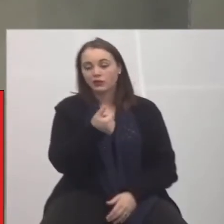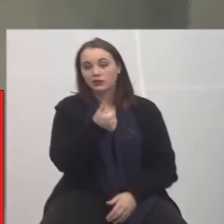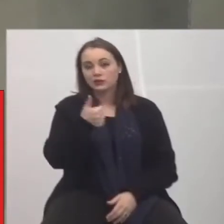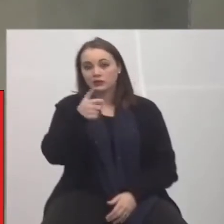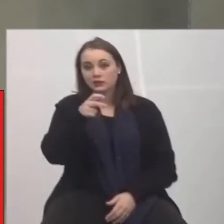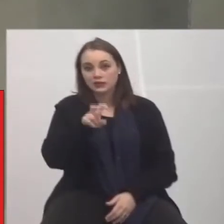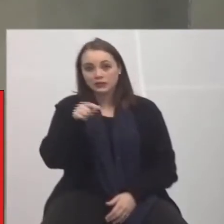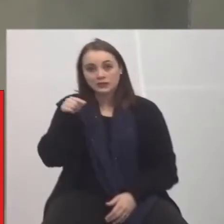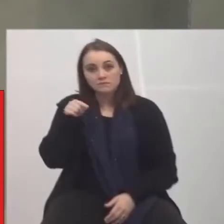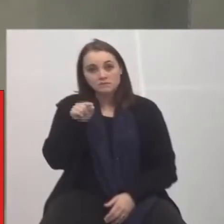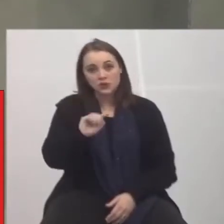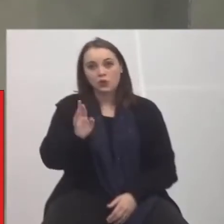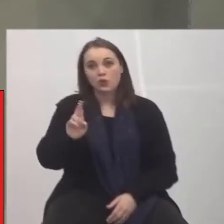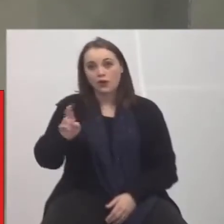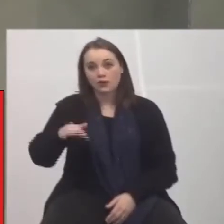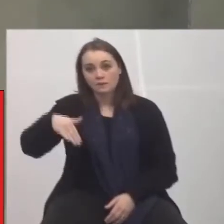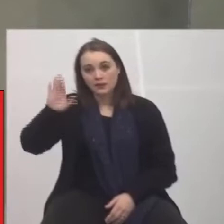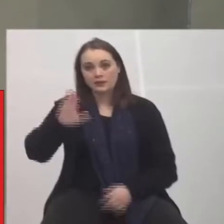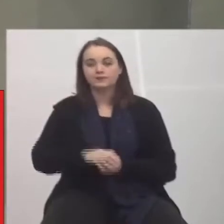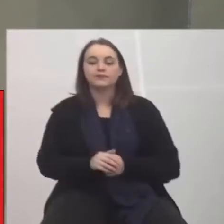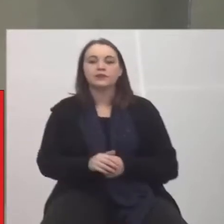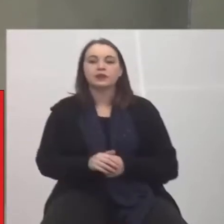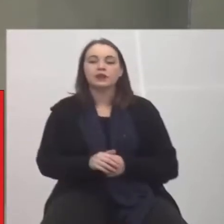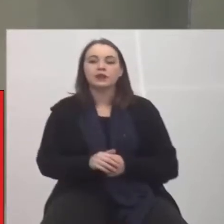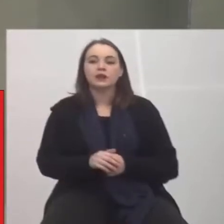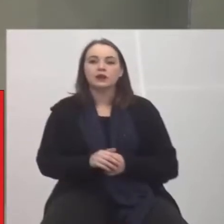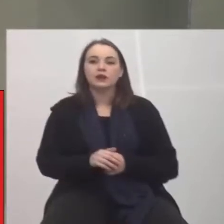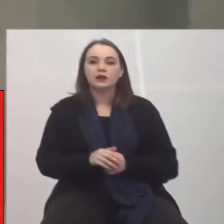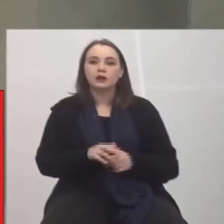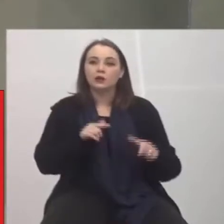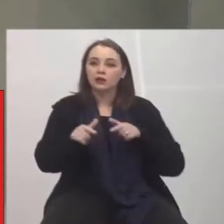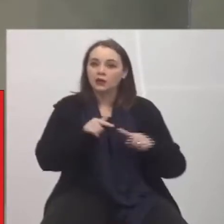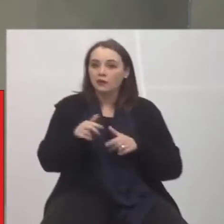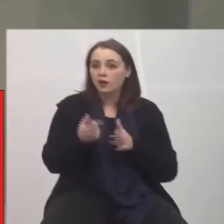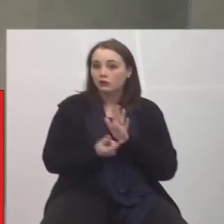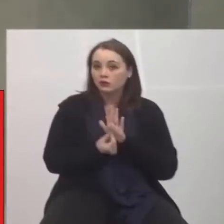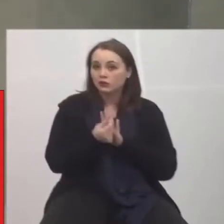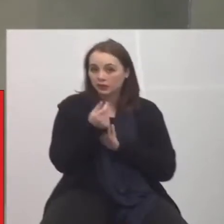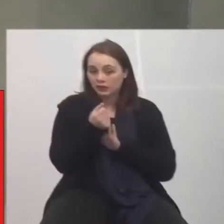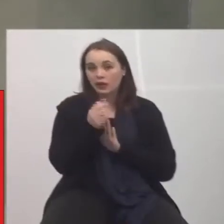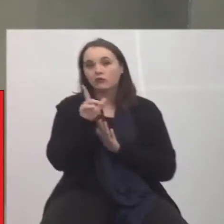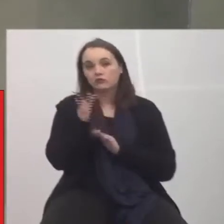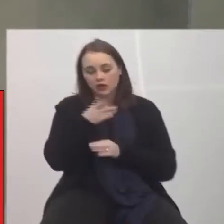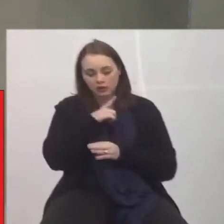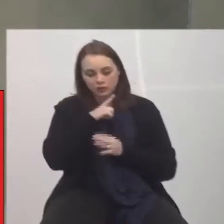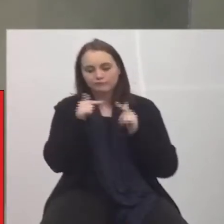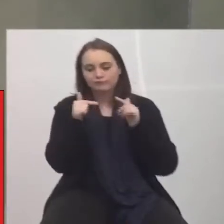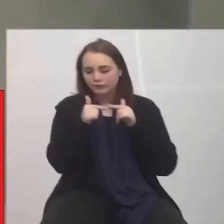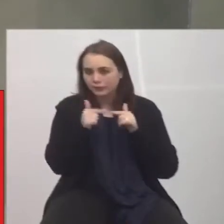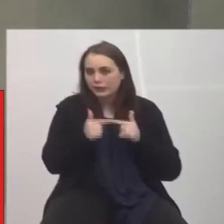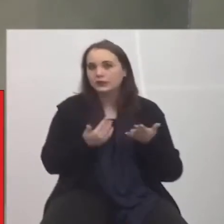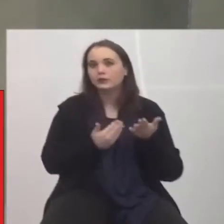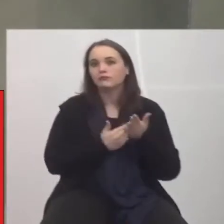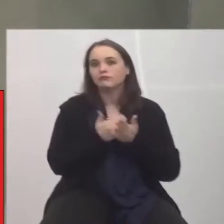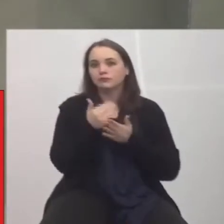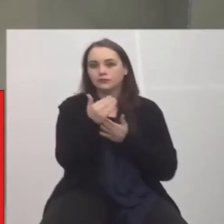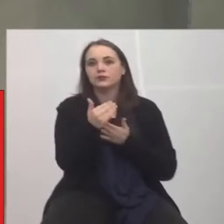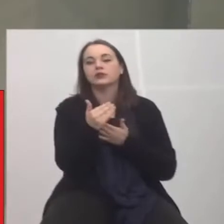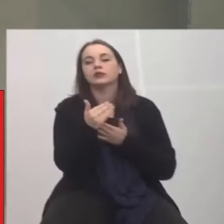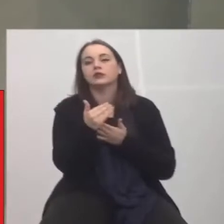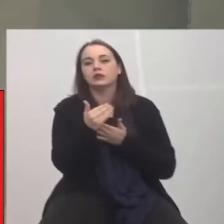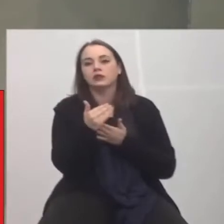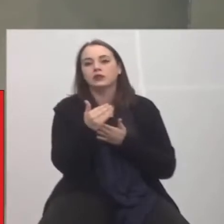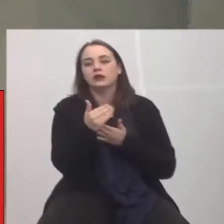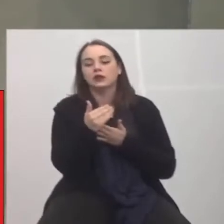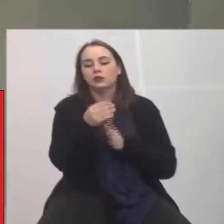115.710. A execução orçamentária e financeira ela ocorreu de acordo com a previsão inicial, acrescida,